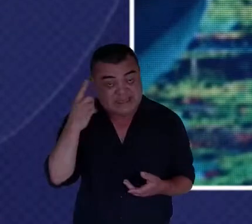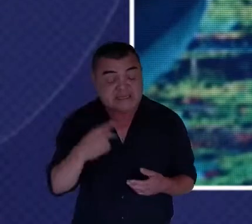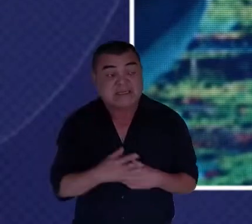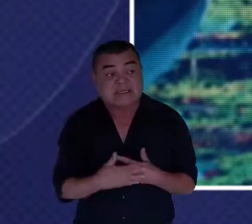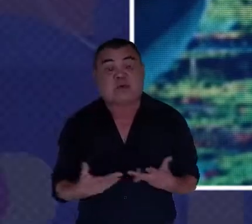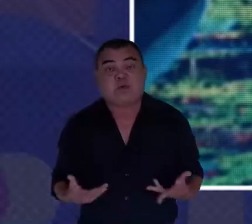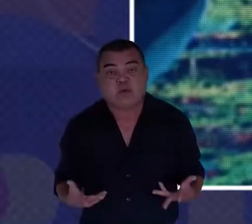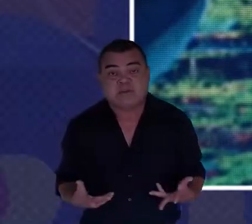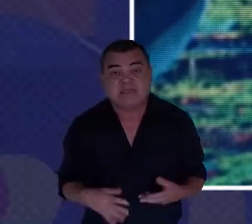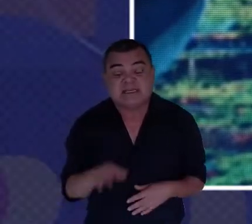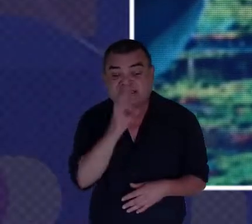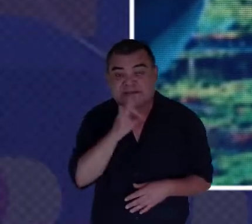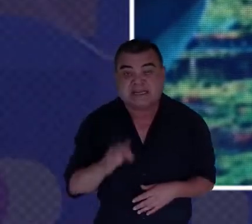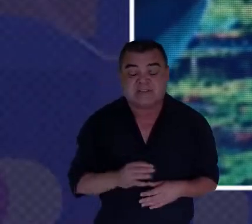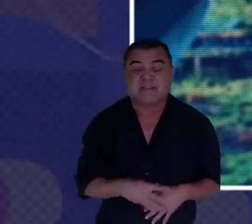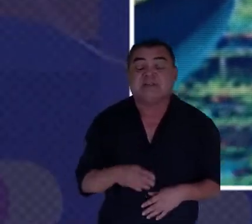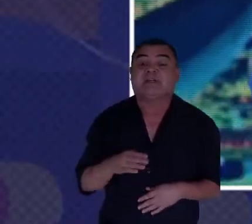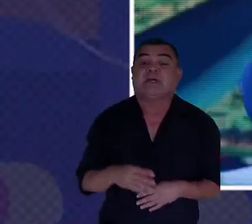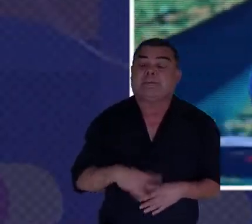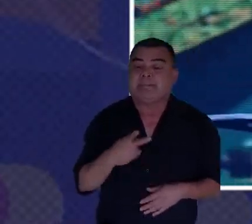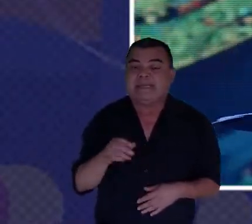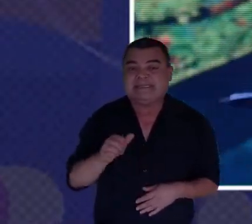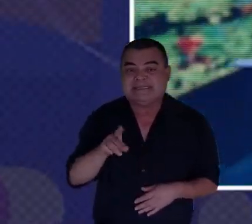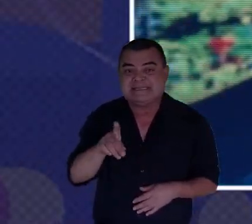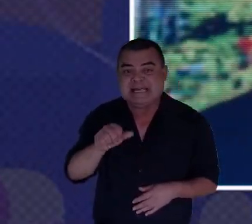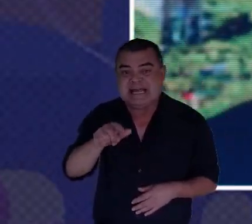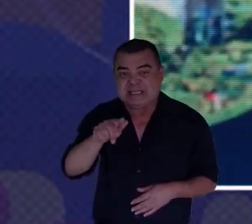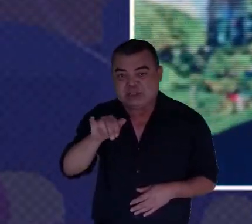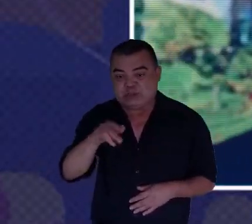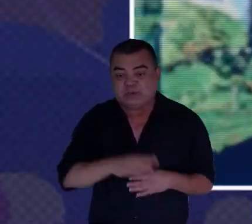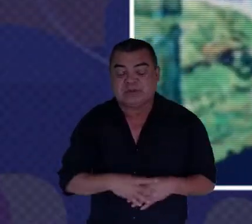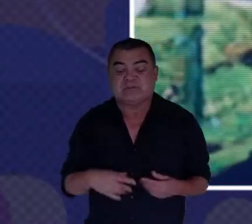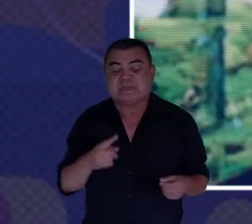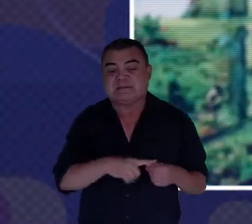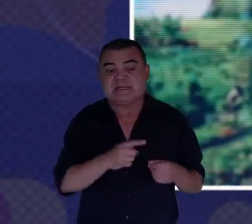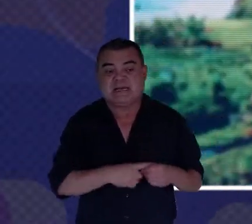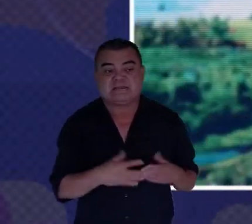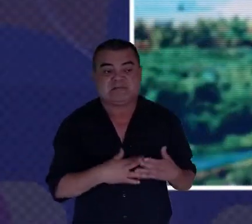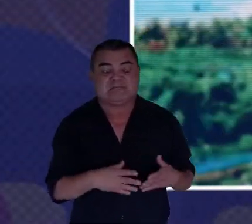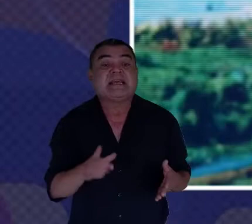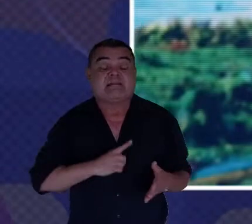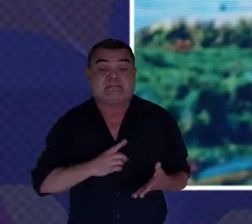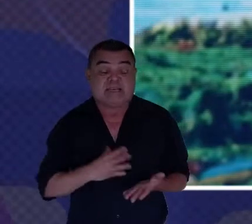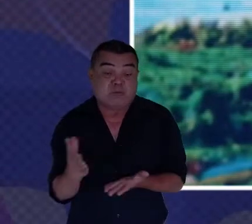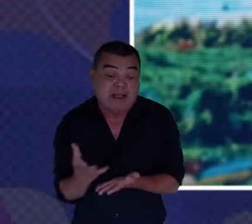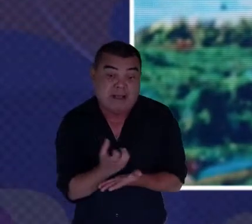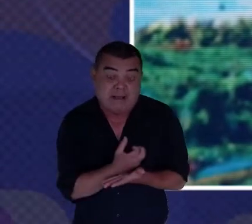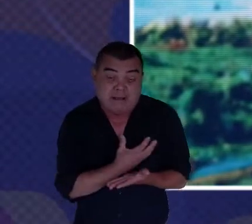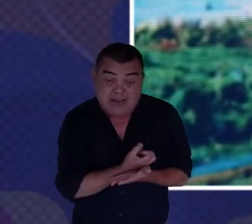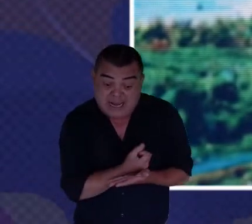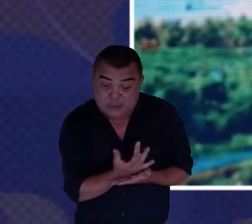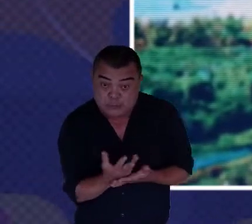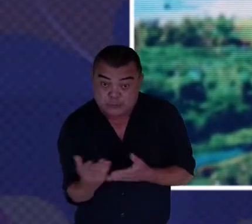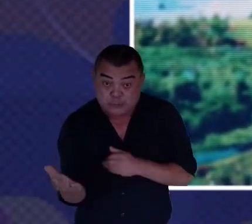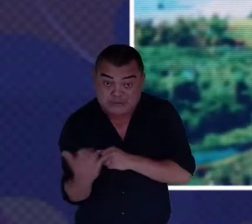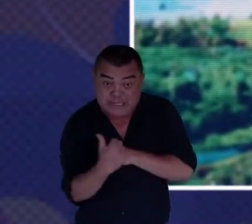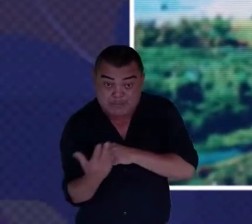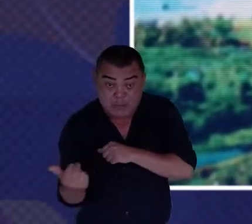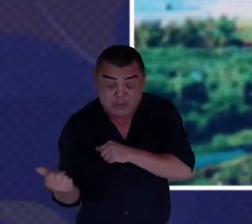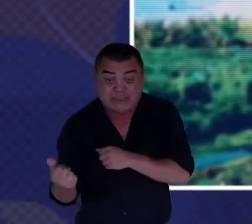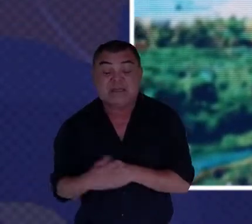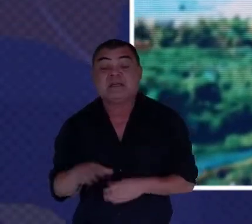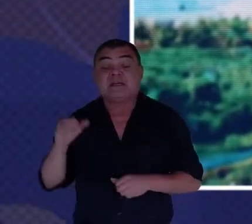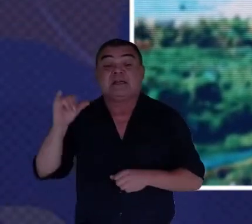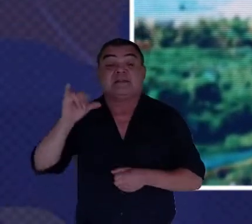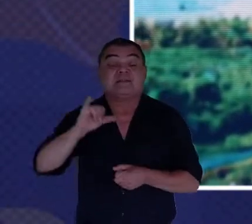em coisas como taxa de congestionamento pedágio Urbano nas e tem uma alta demanda em áreas centrais a gente não